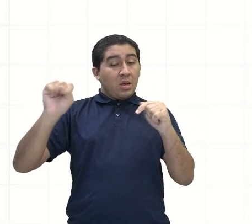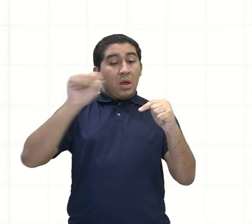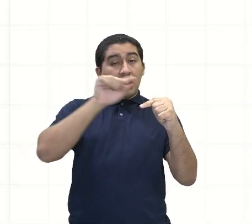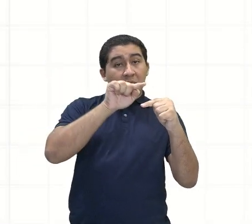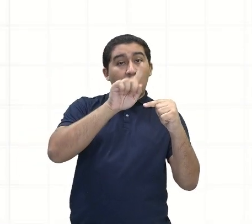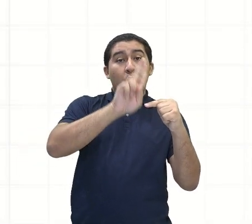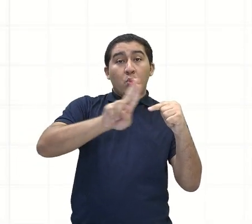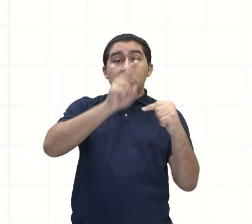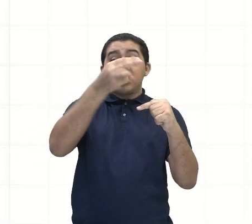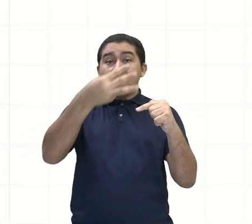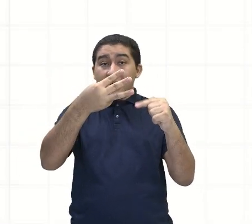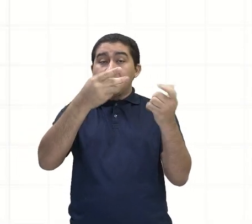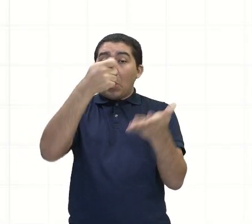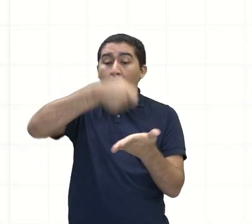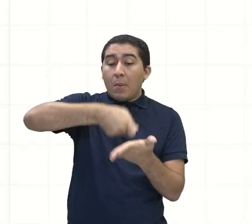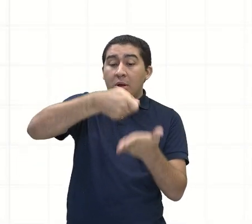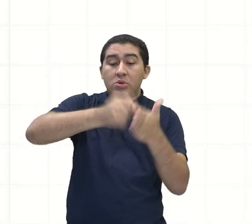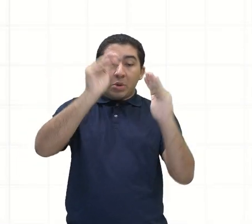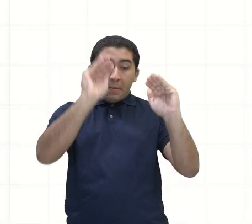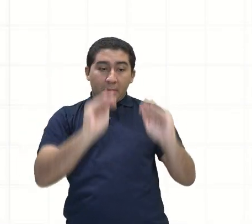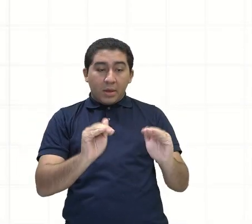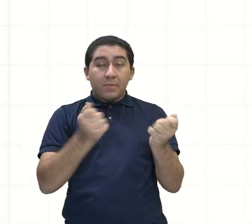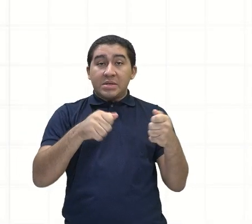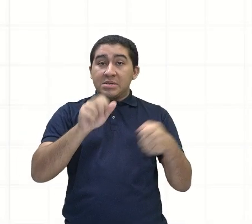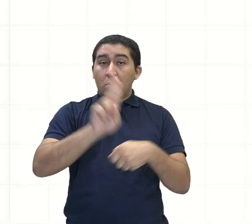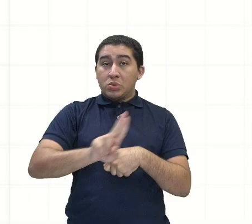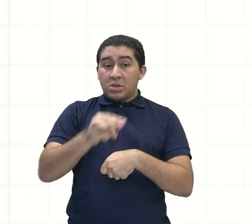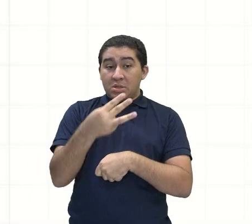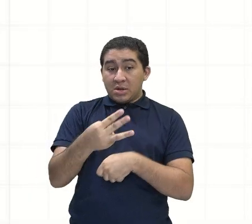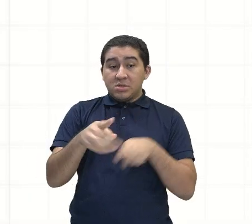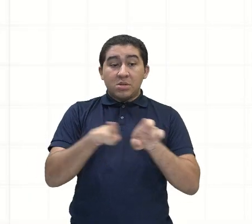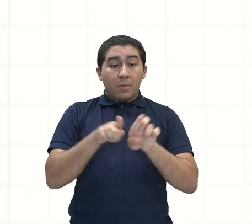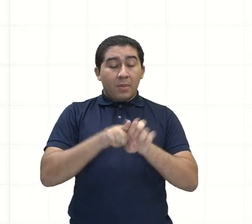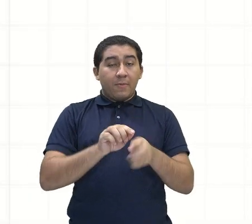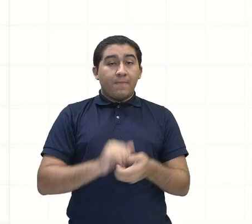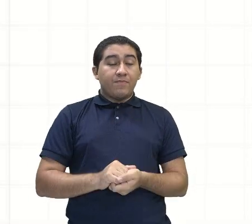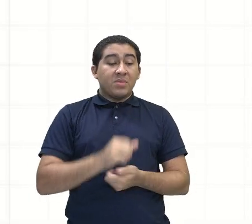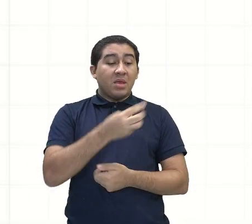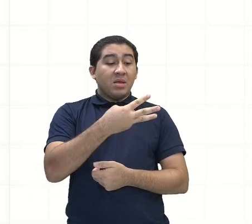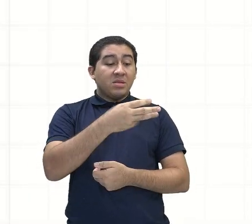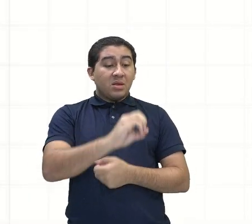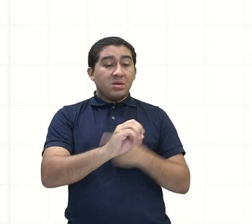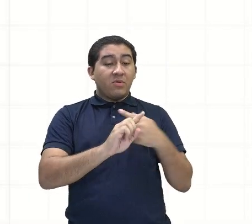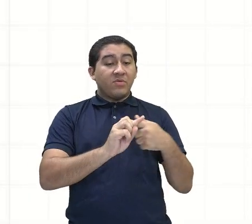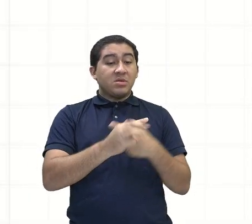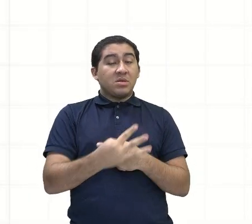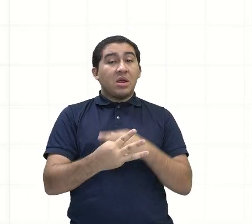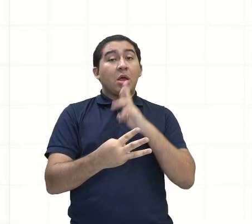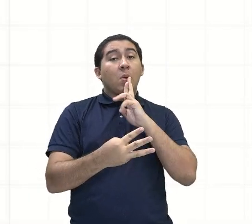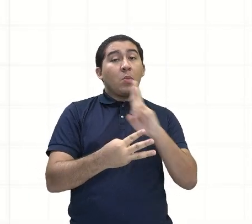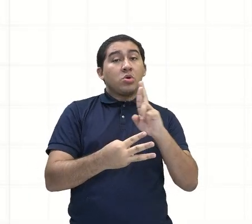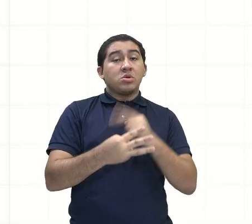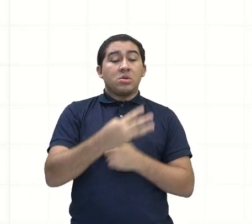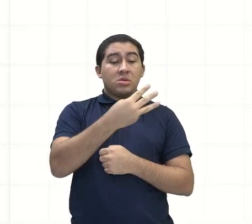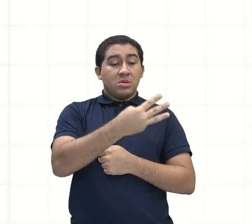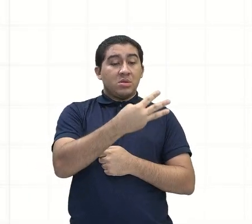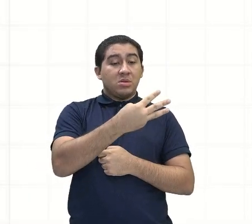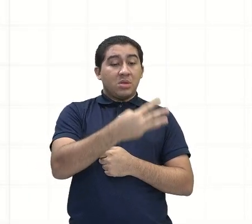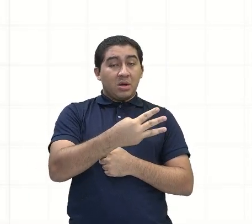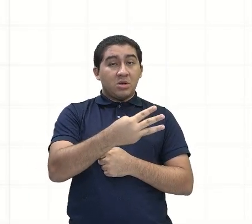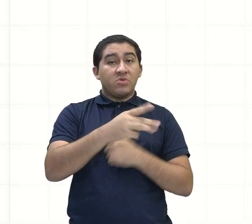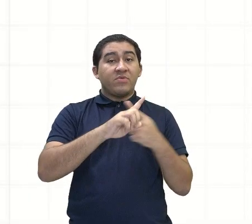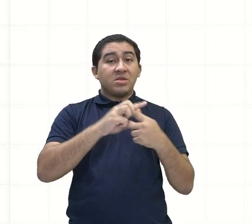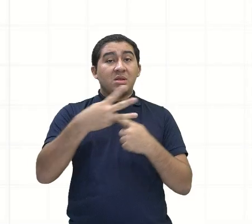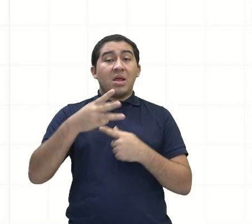3, eu obrigatoriamente tenho que multiplicar embaixo também por 3. 3 vezes 30, você faz 3 vezes 3, que dá 9,